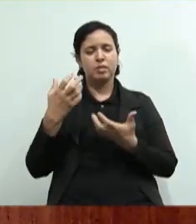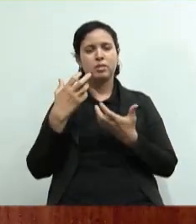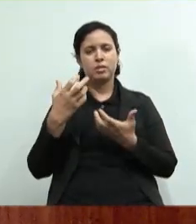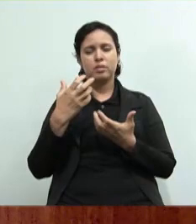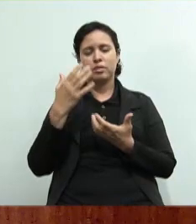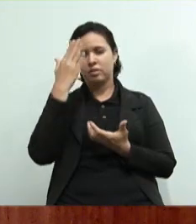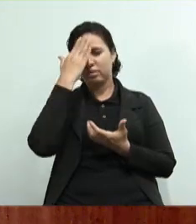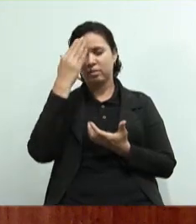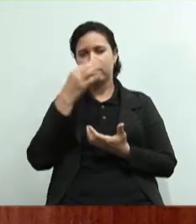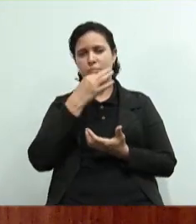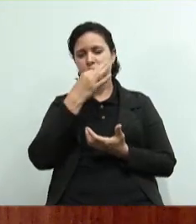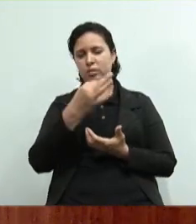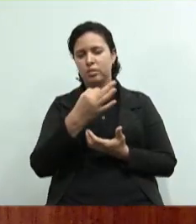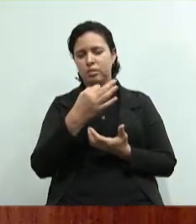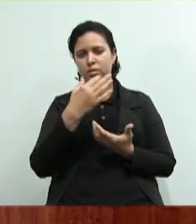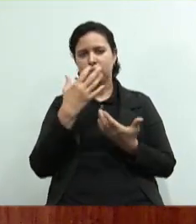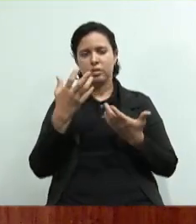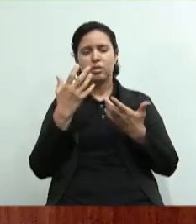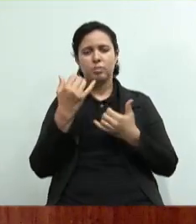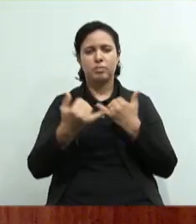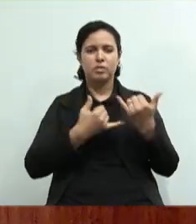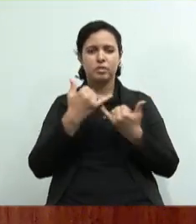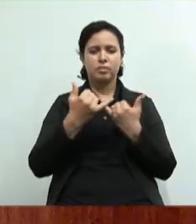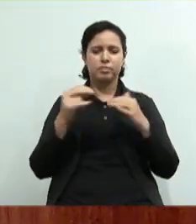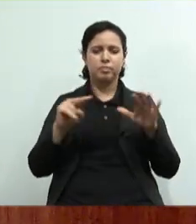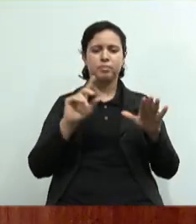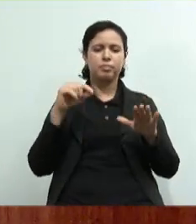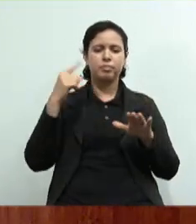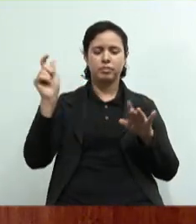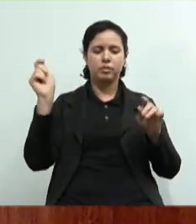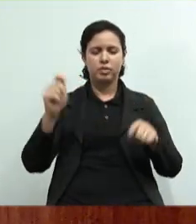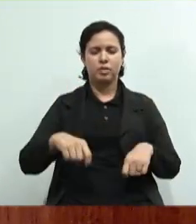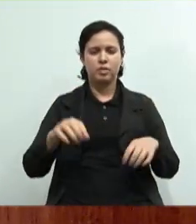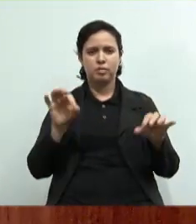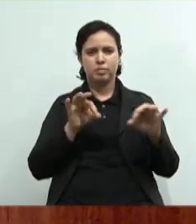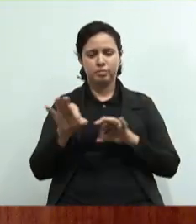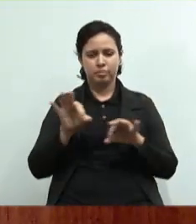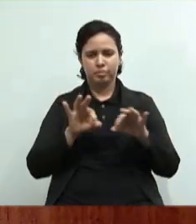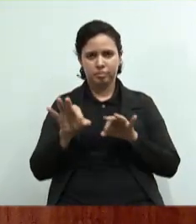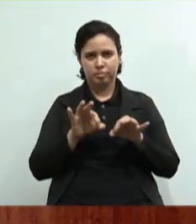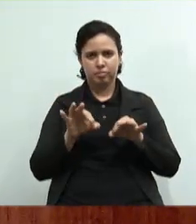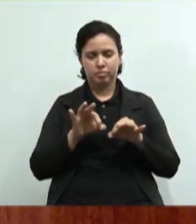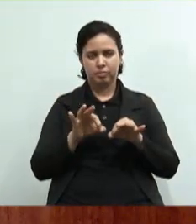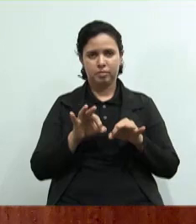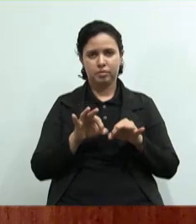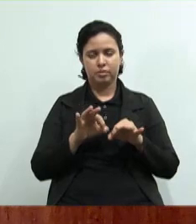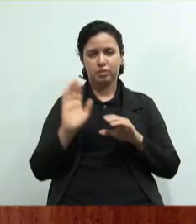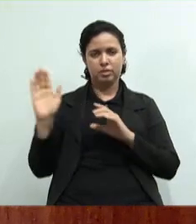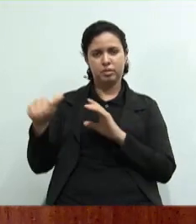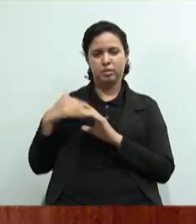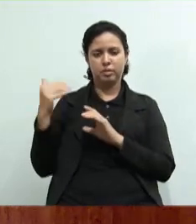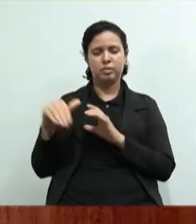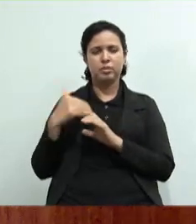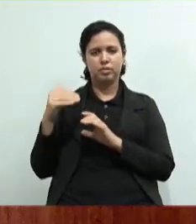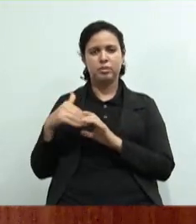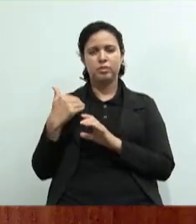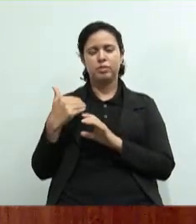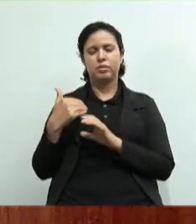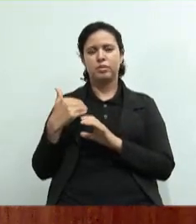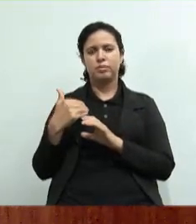de vocês. Querem o Kahoot na próxima aula? Se vocês quiserem, né, professora? É a gente faz mais uma vez. Então envie pra gente aqui, né?